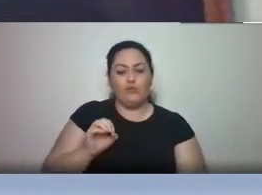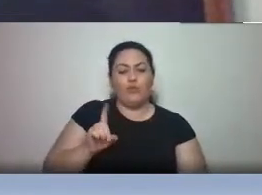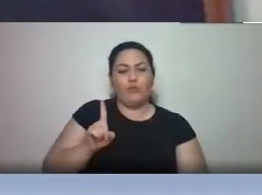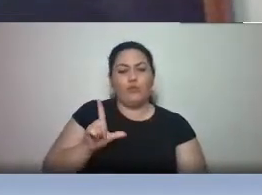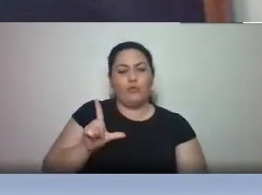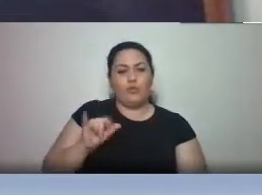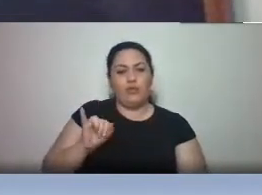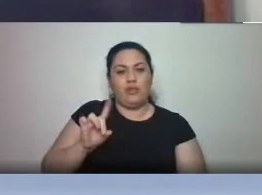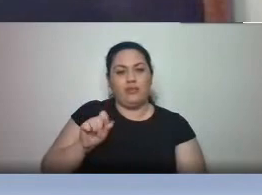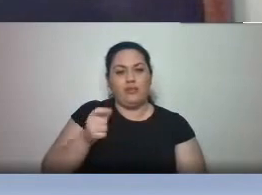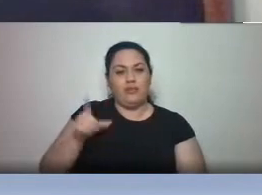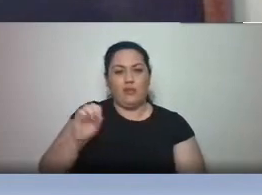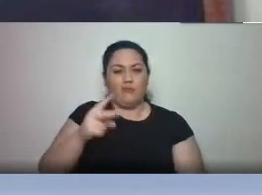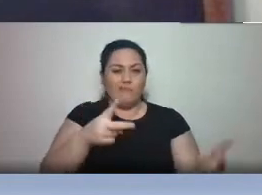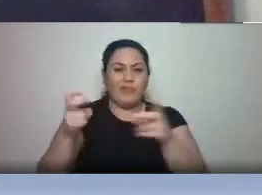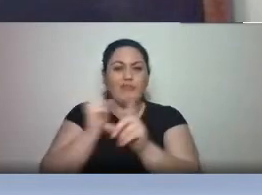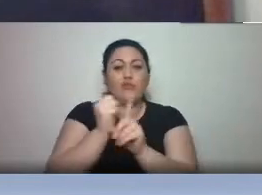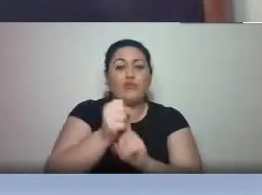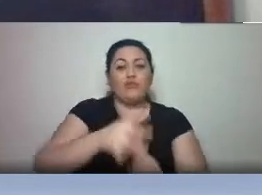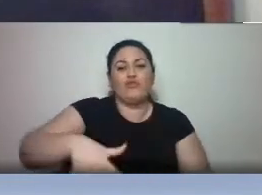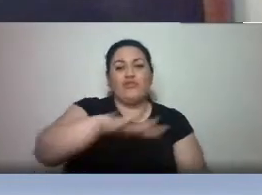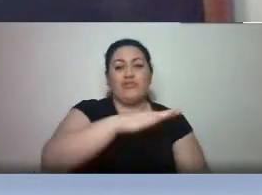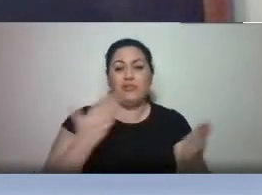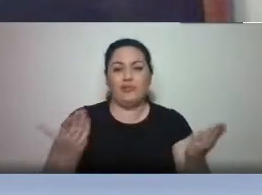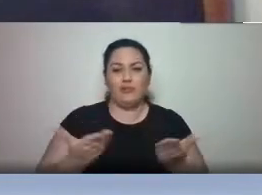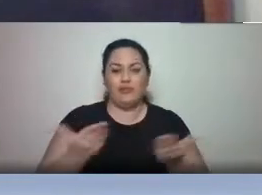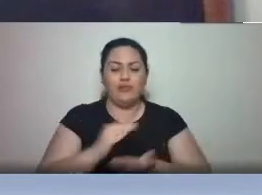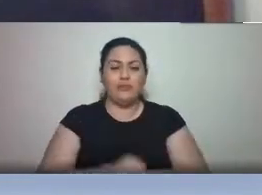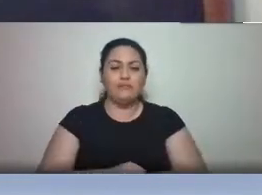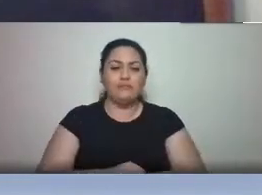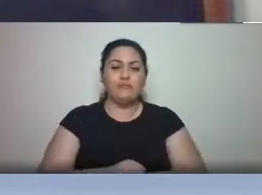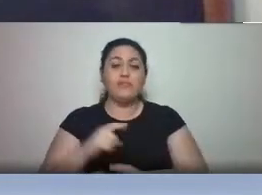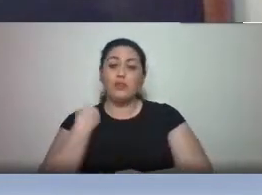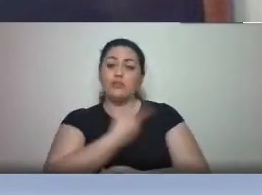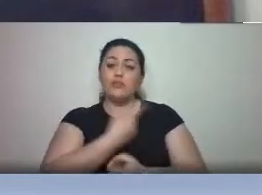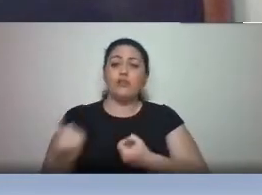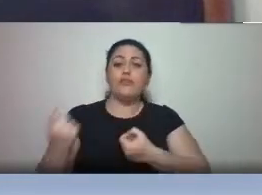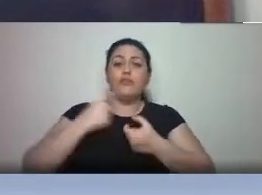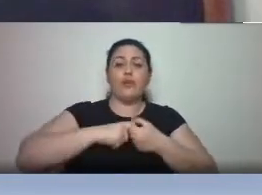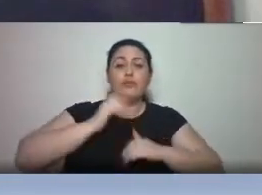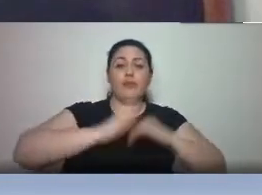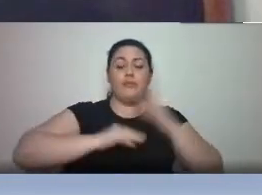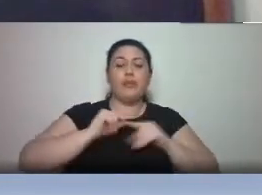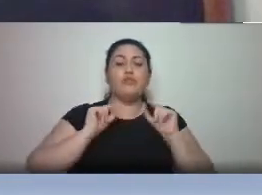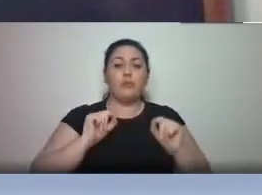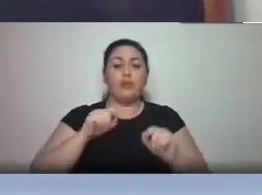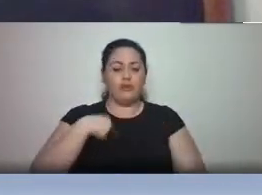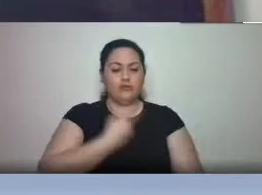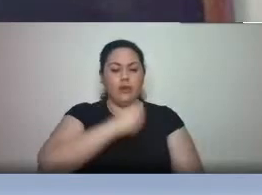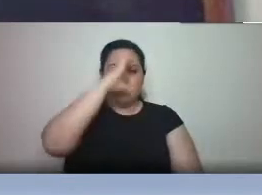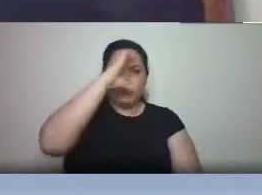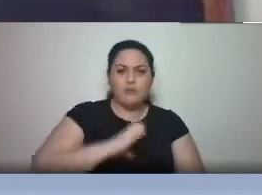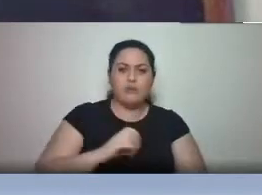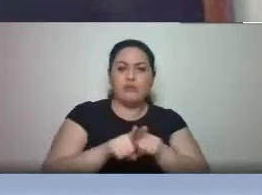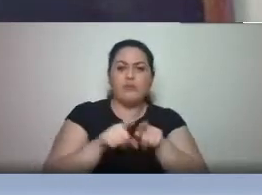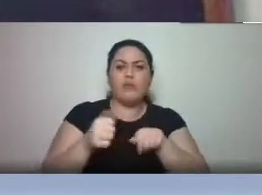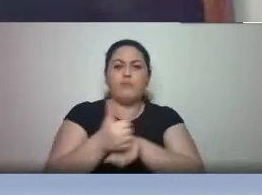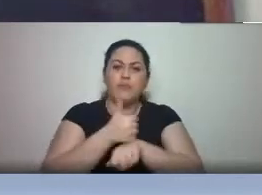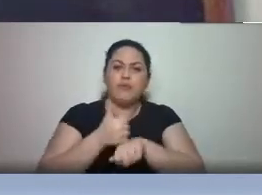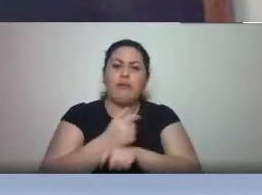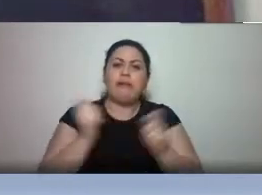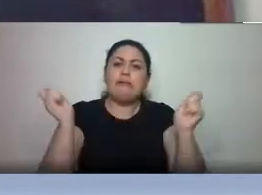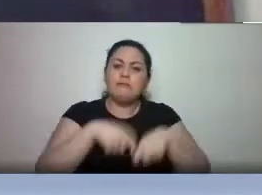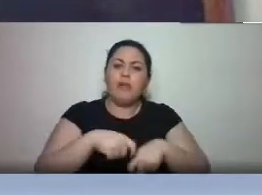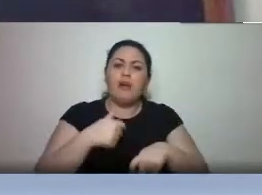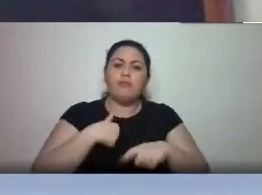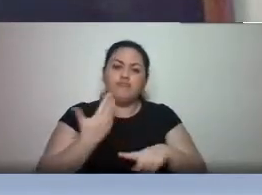assim, o sentido coletivo do nosso fazer, como cidadãos e como profissionais, e resgatando o poder de agir individual